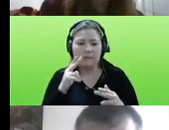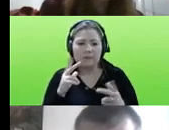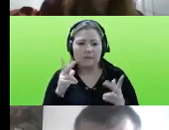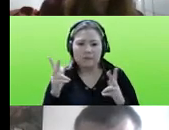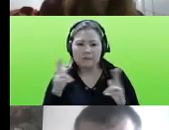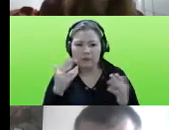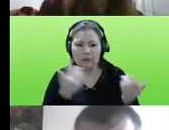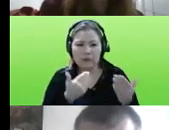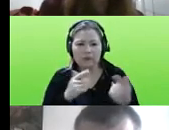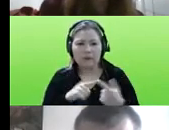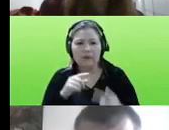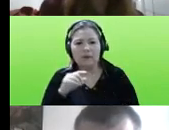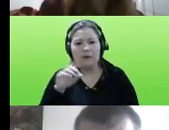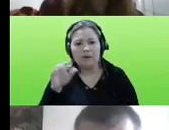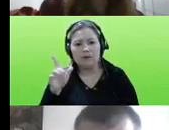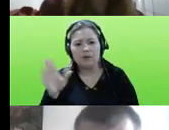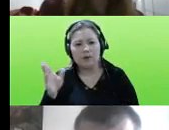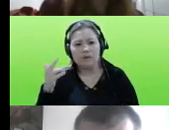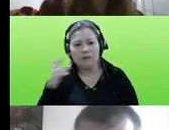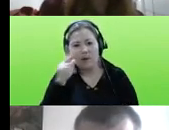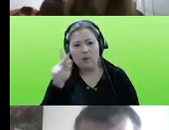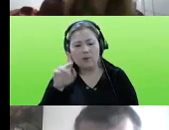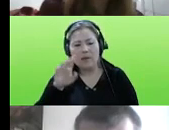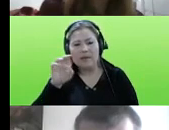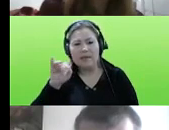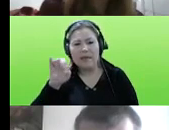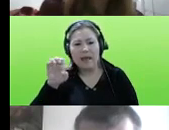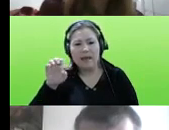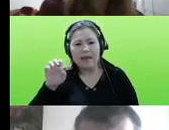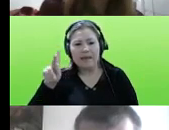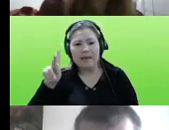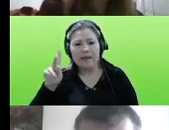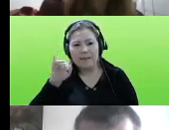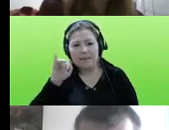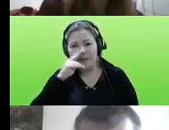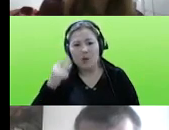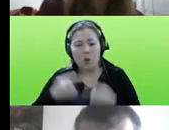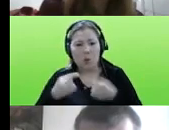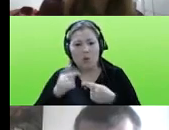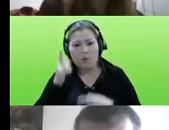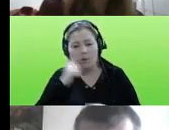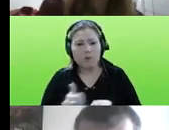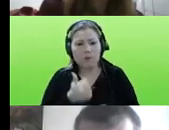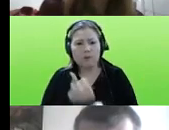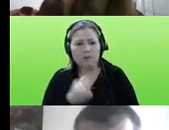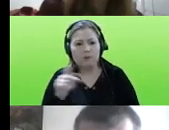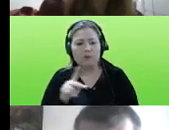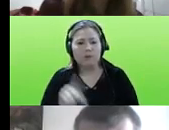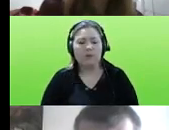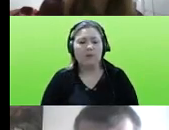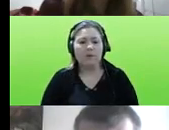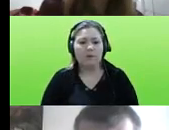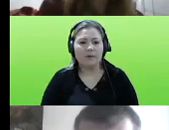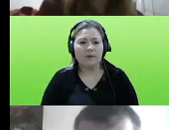que a professora Yegg. Aliás, foram concorrentes pela cátedra para substituir o professor